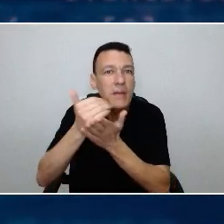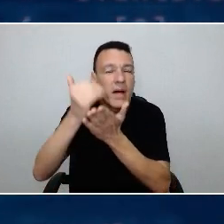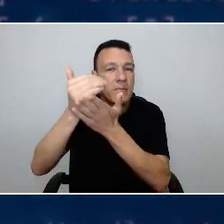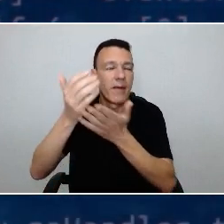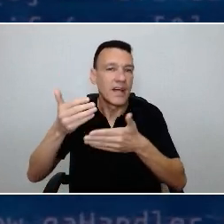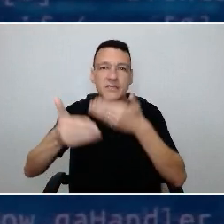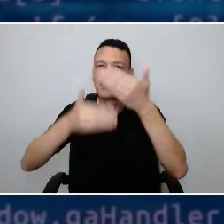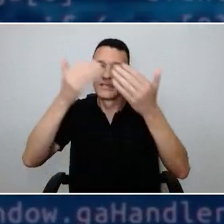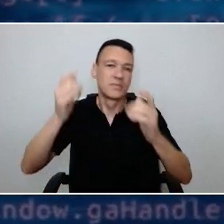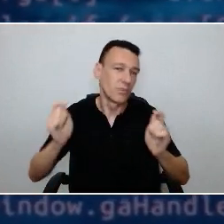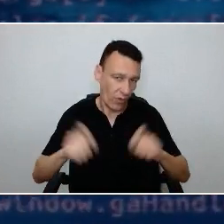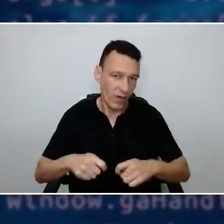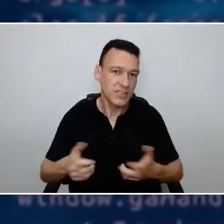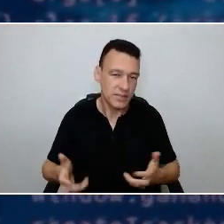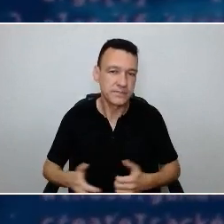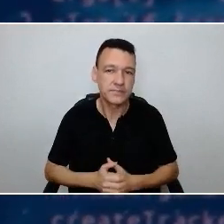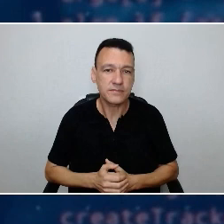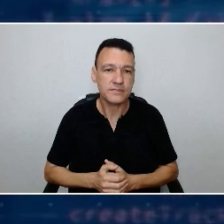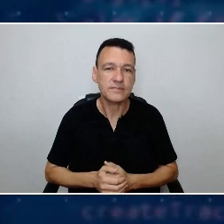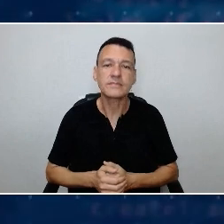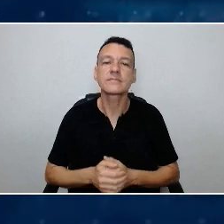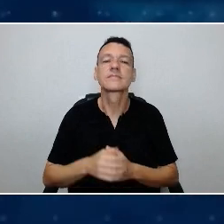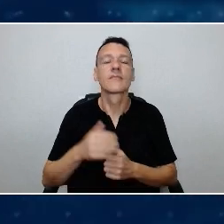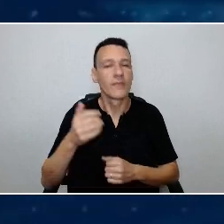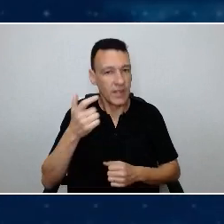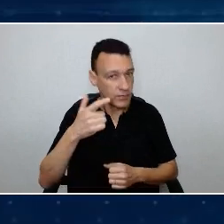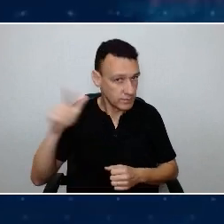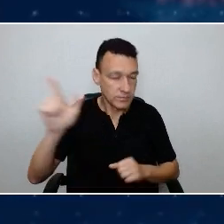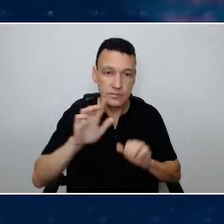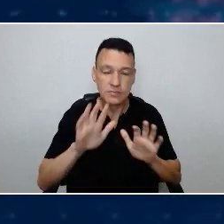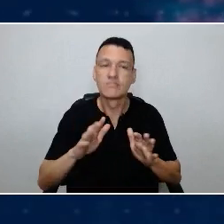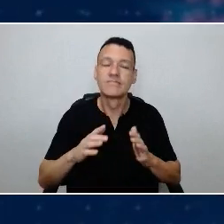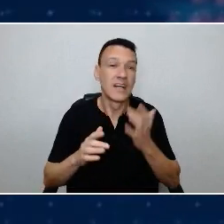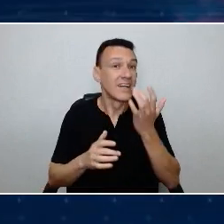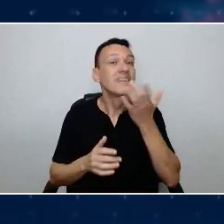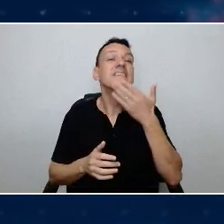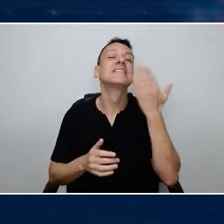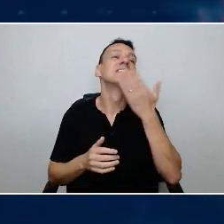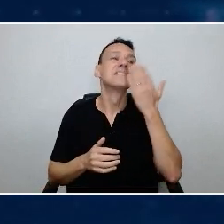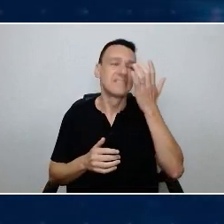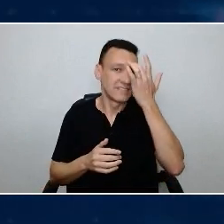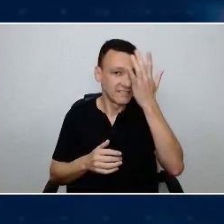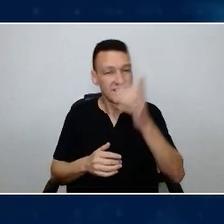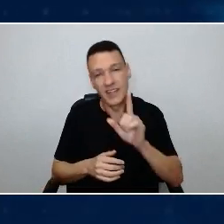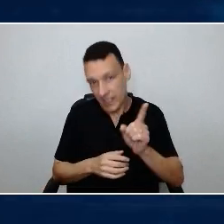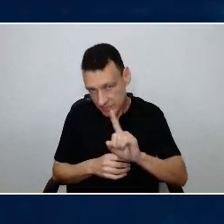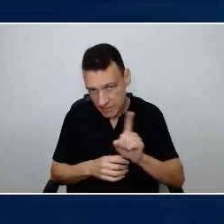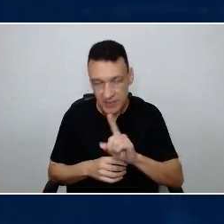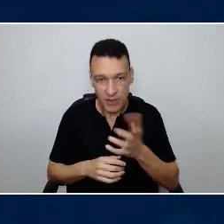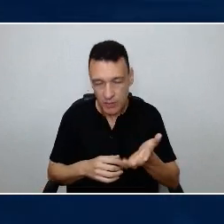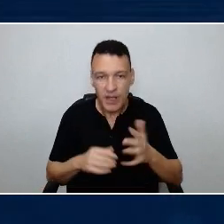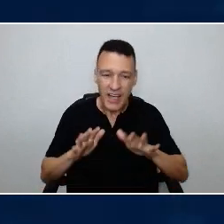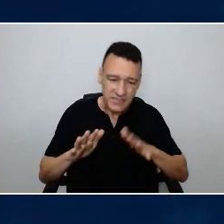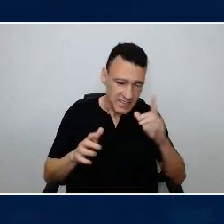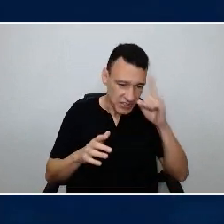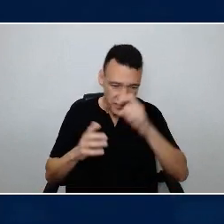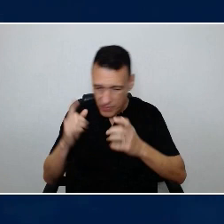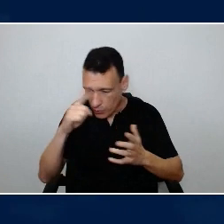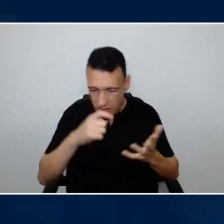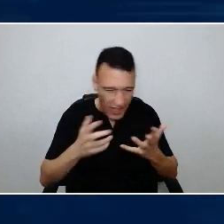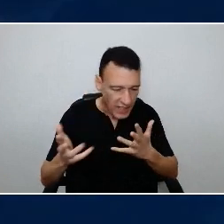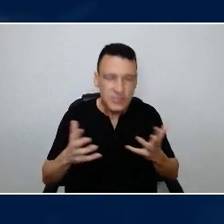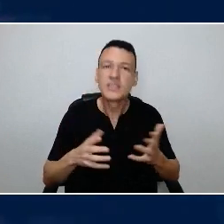ser uma linha vai ser algo extremamente simples que você vai conseguir passar de uma vez você vai enfrentar várias coisas que